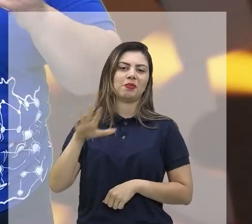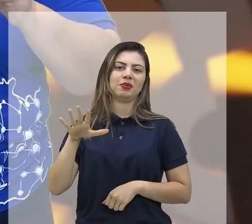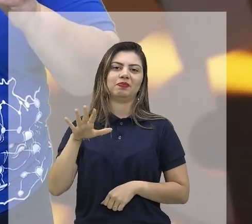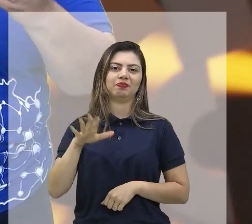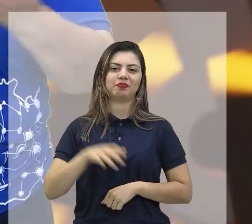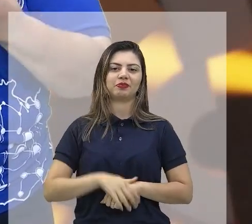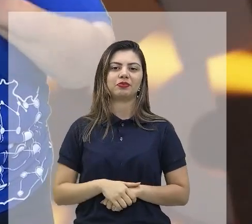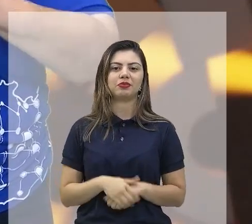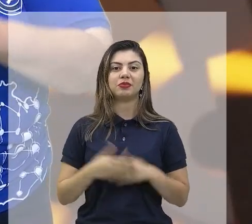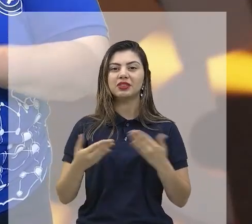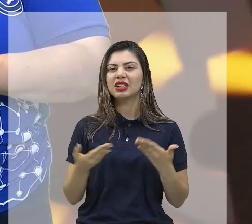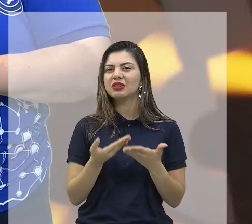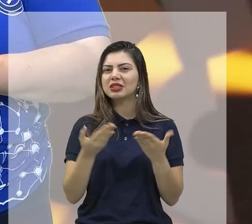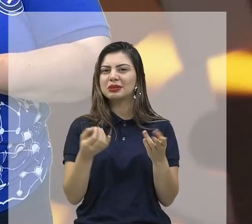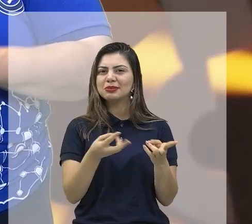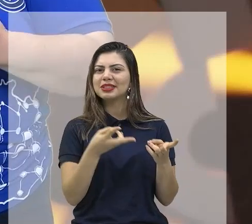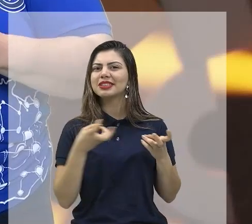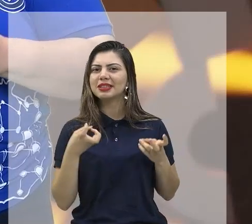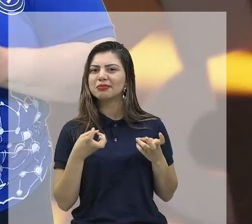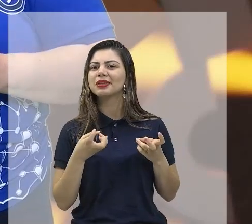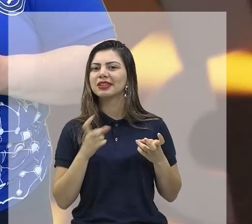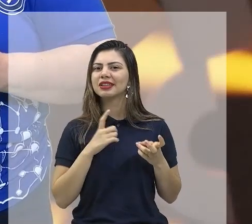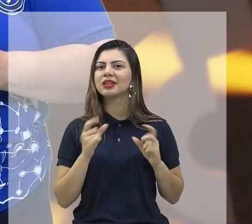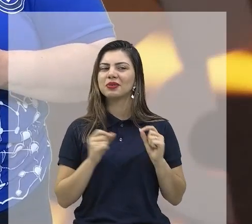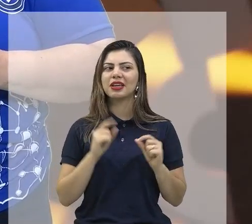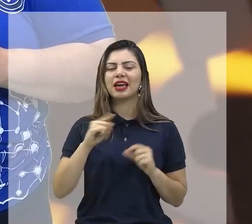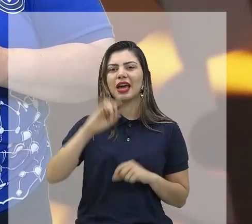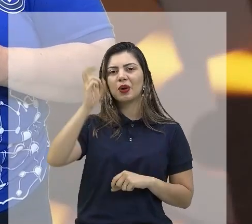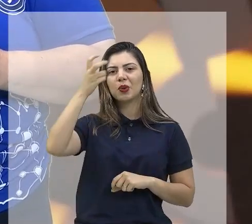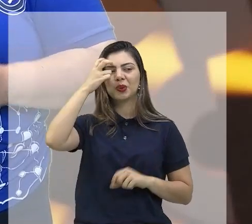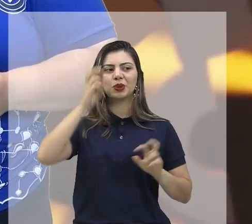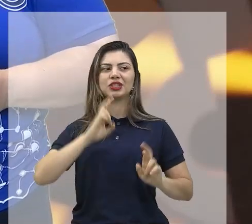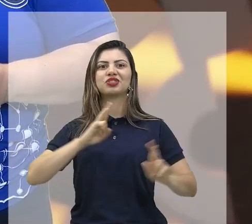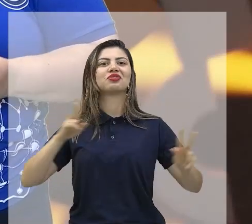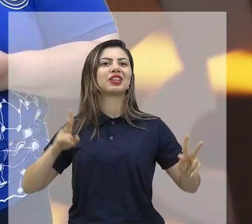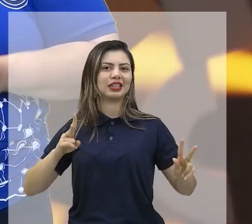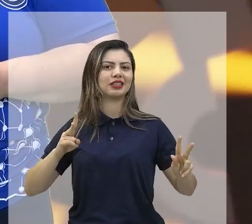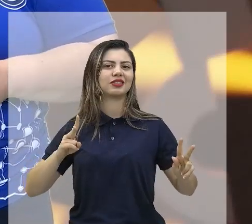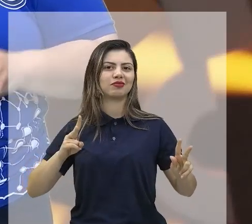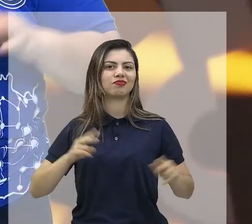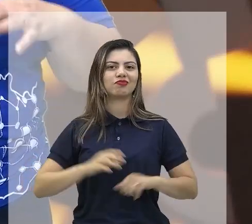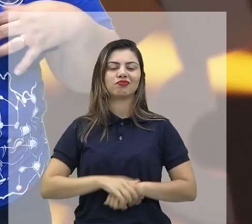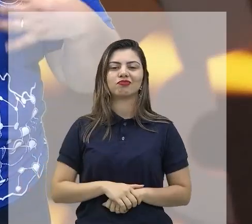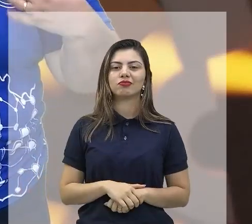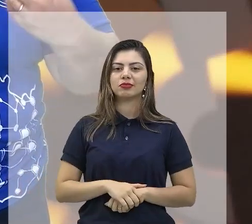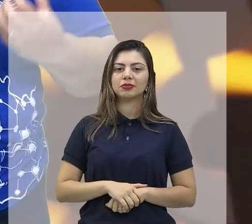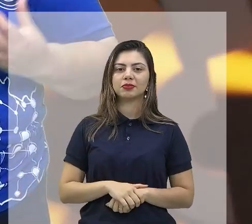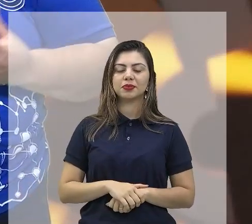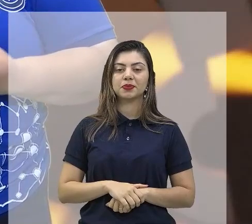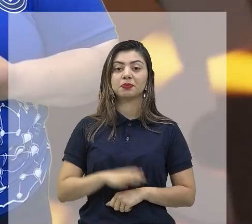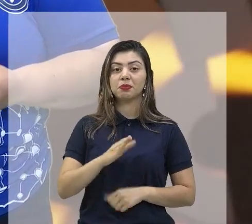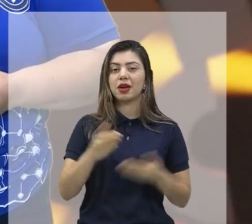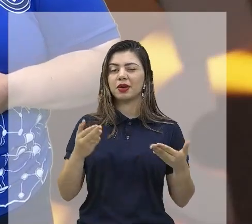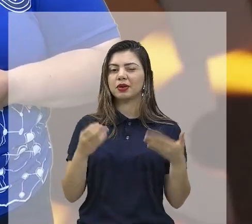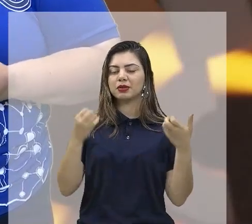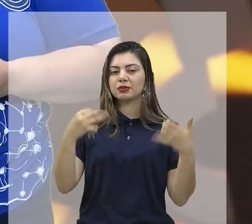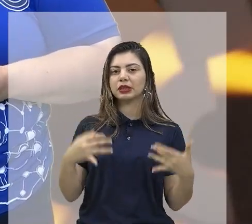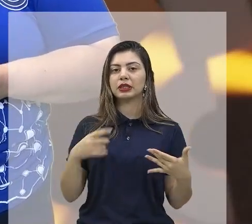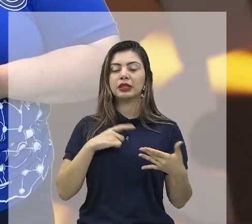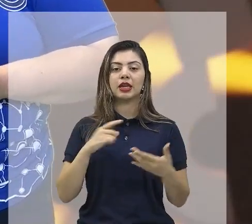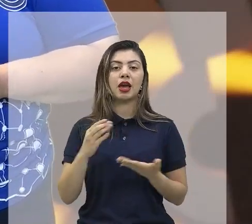percebam também o quê? Que é um choque também de culturas, tá certo? Vamos ver, então, aí as rivalidades econômicas